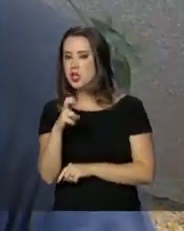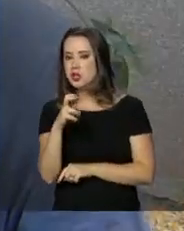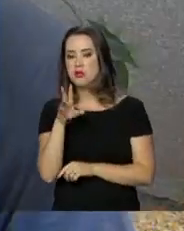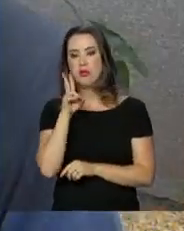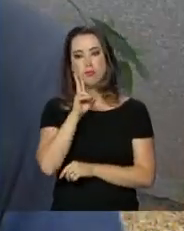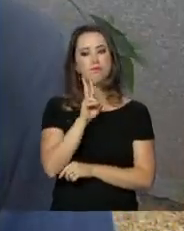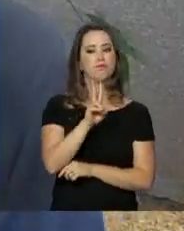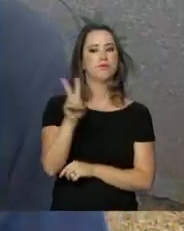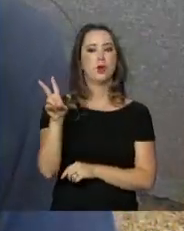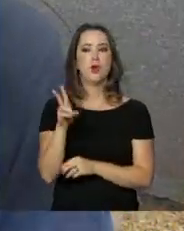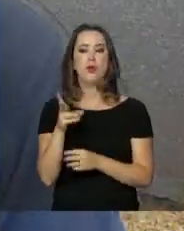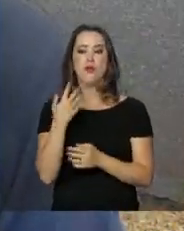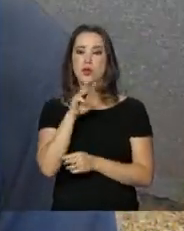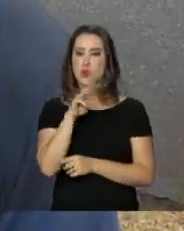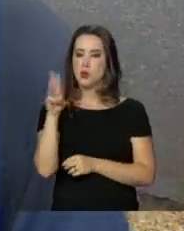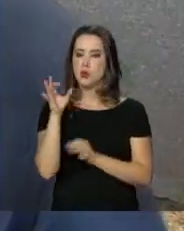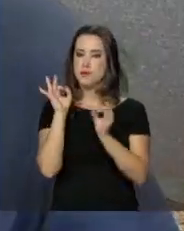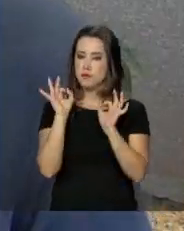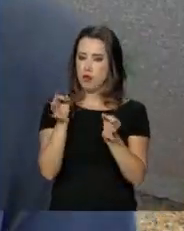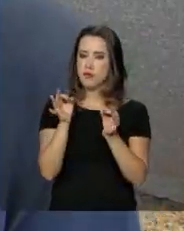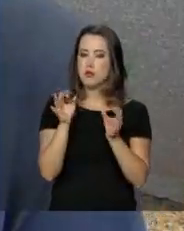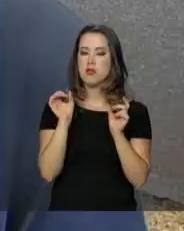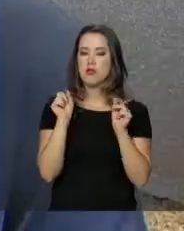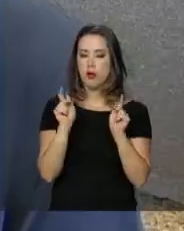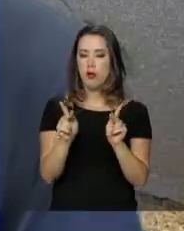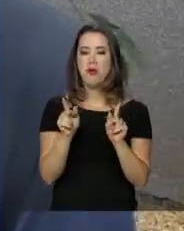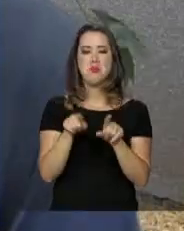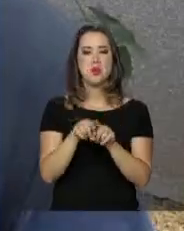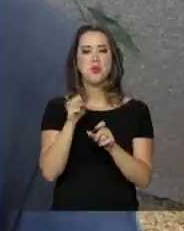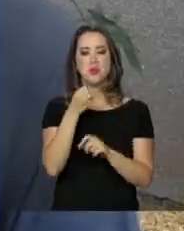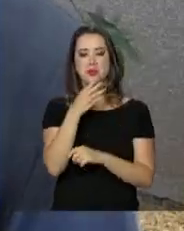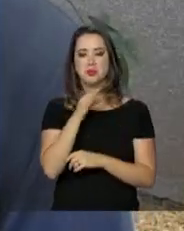dou uma olhadinha no site para ver se está tudo ok e ainda bem que tá tudo ok atualmente